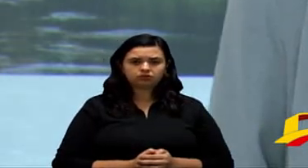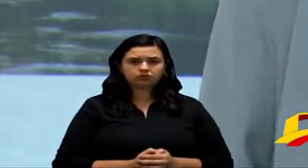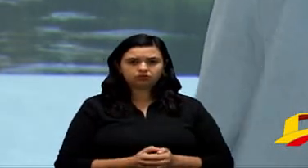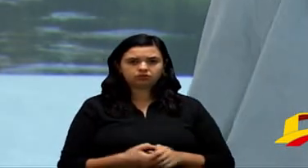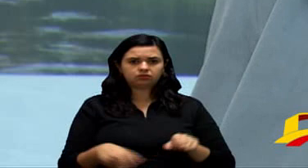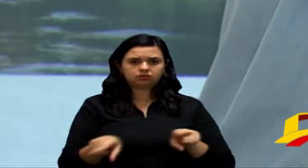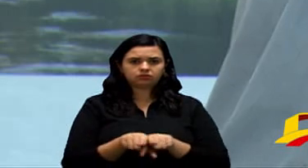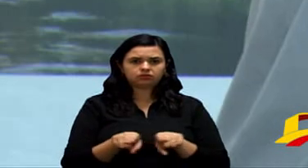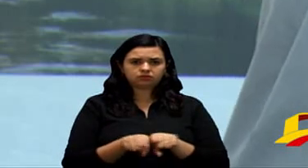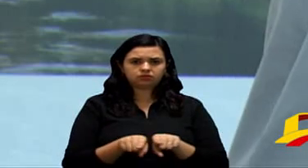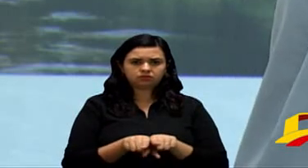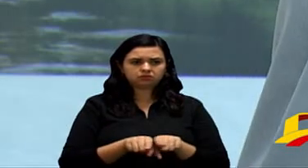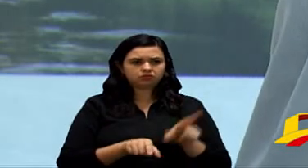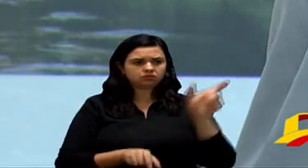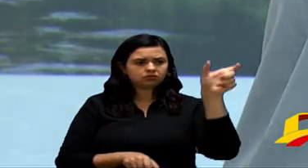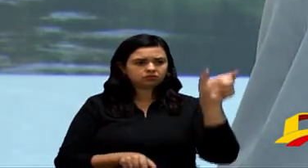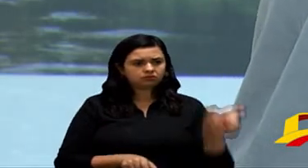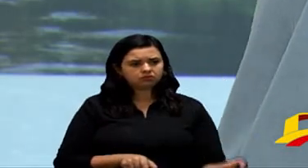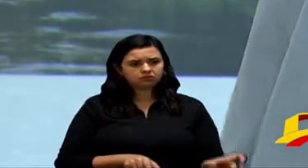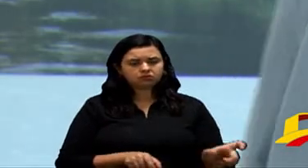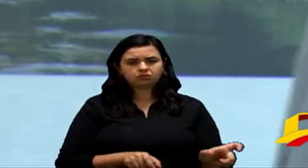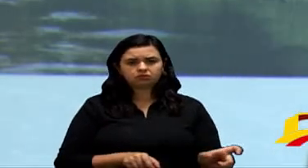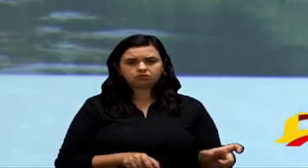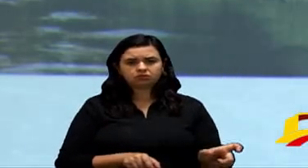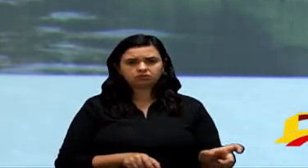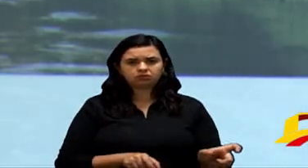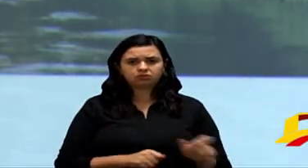com ação em si